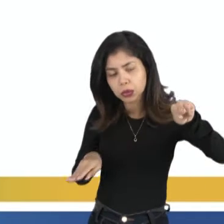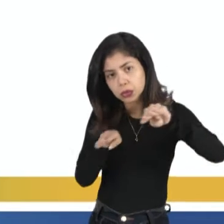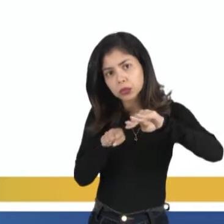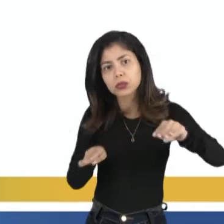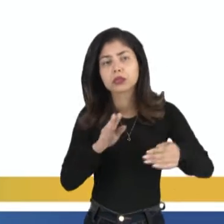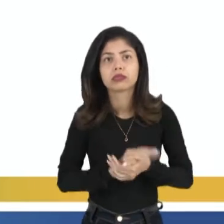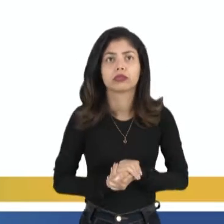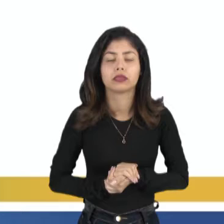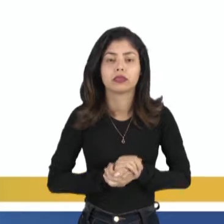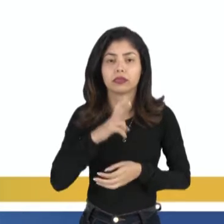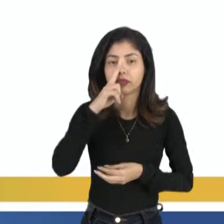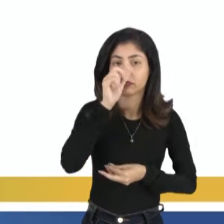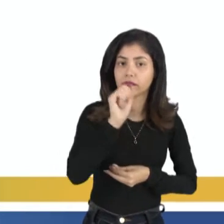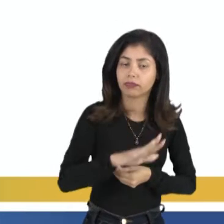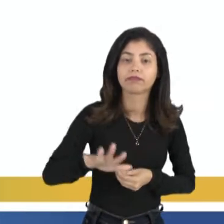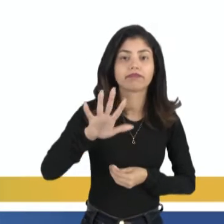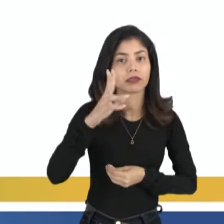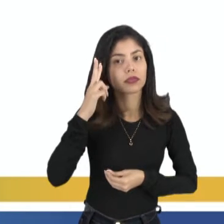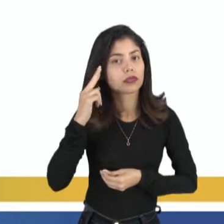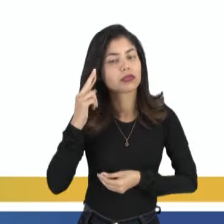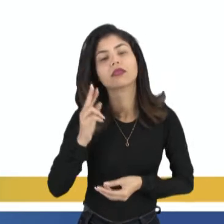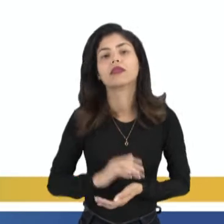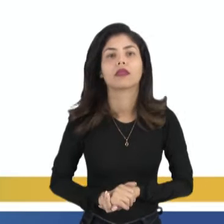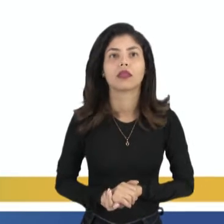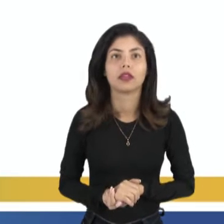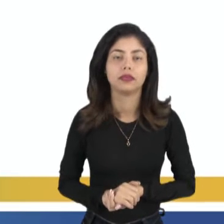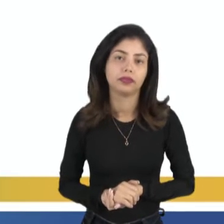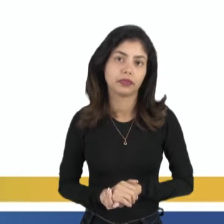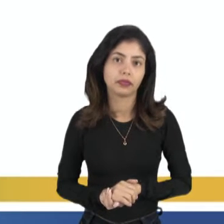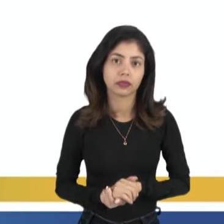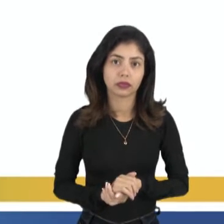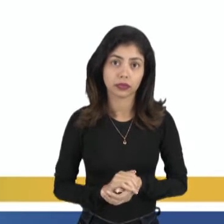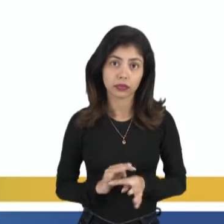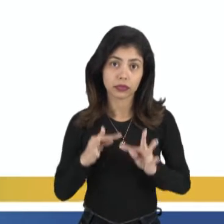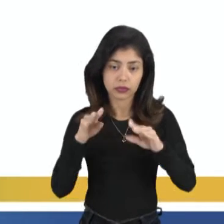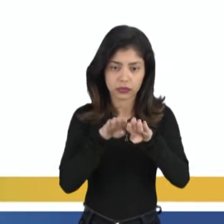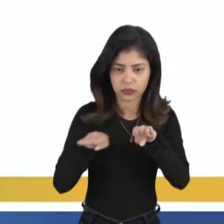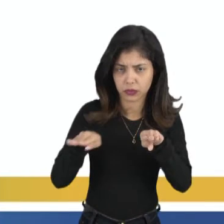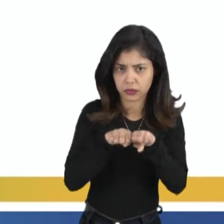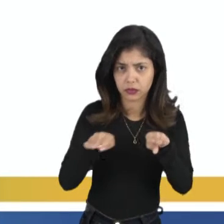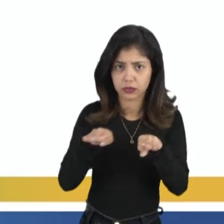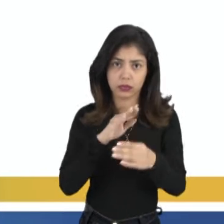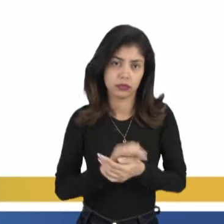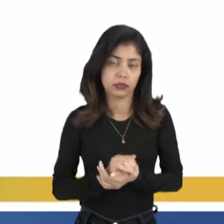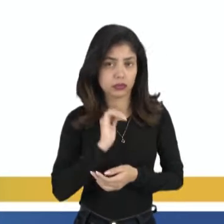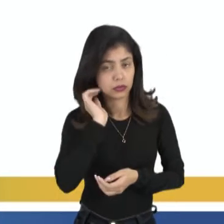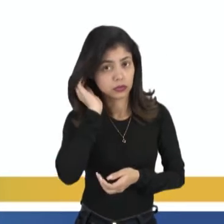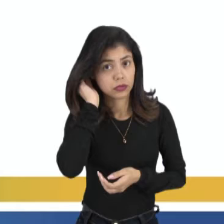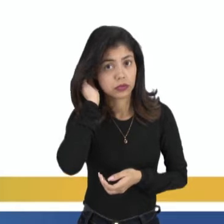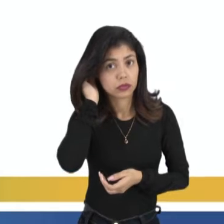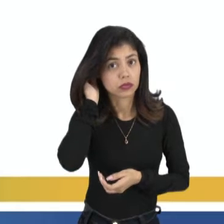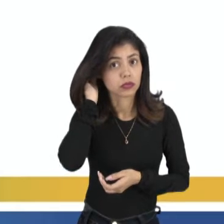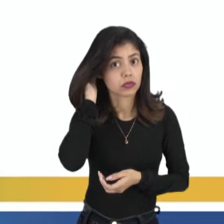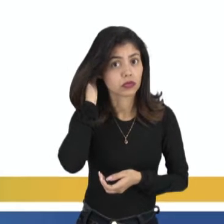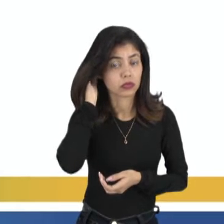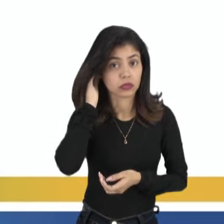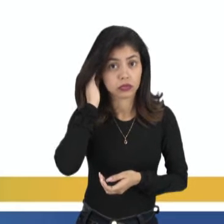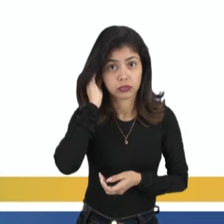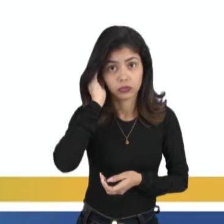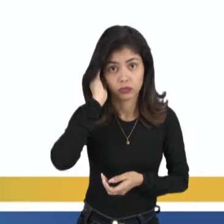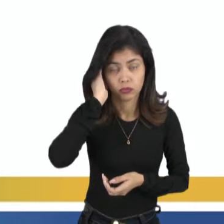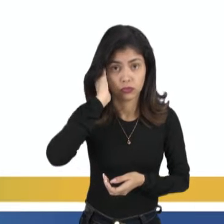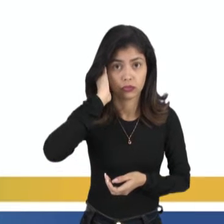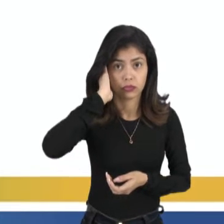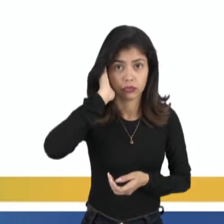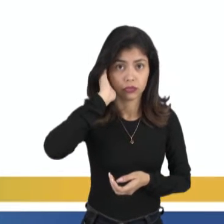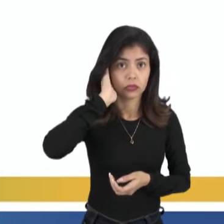Então, nós chamamos ali de força normal. A força ali que a superfície faz no bloco, de estar sendo apoiada pela terceira lei de